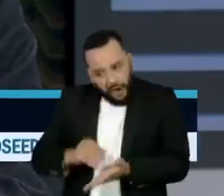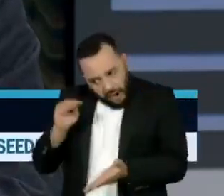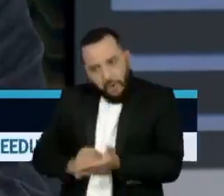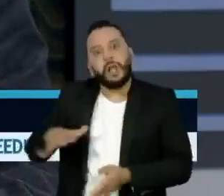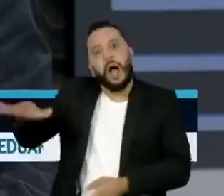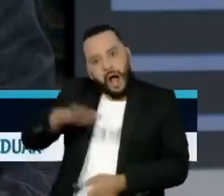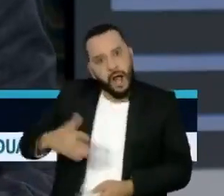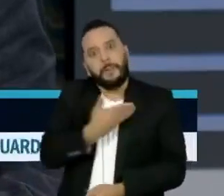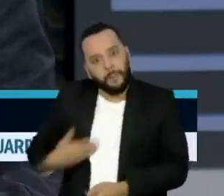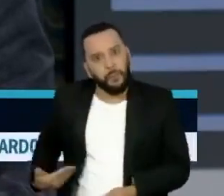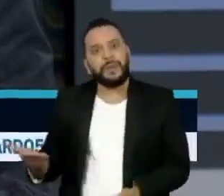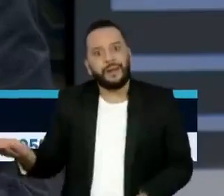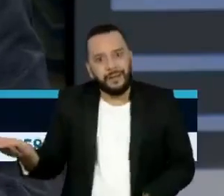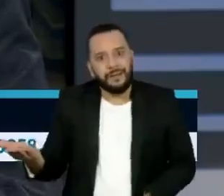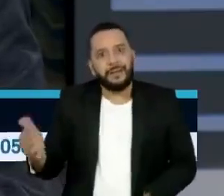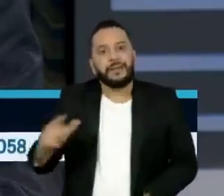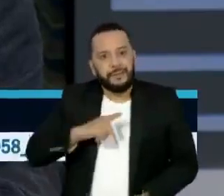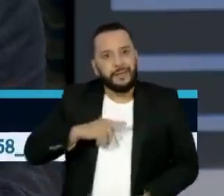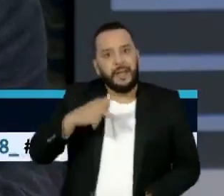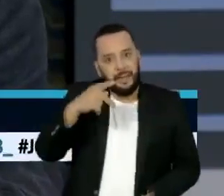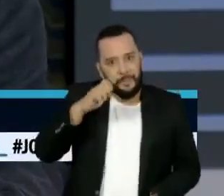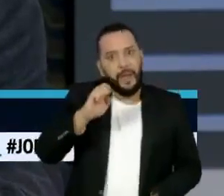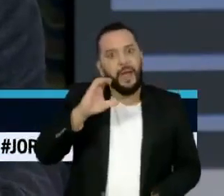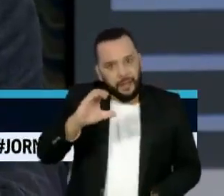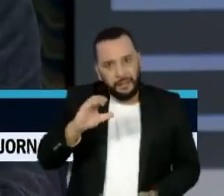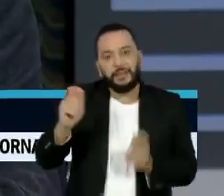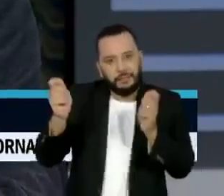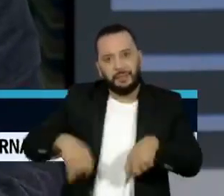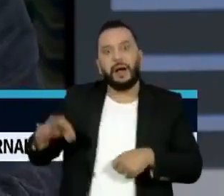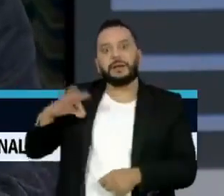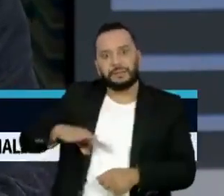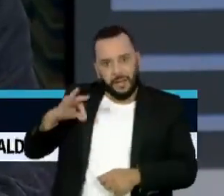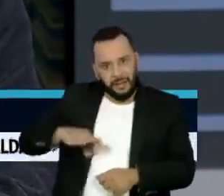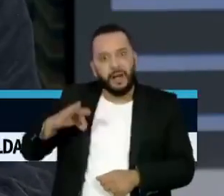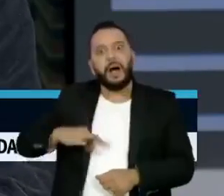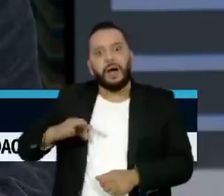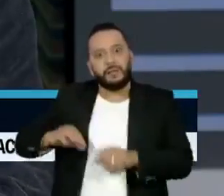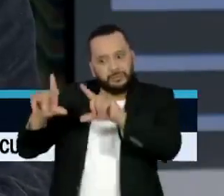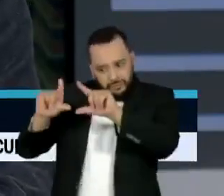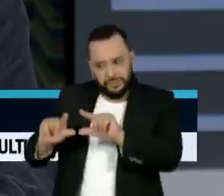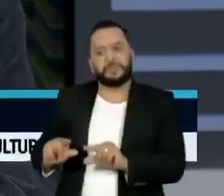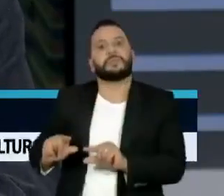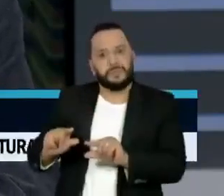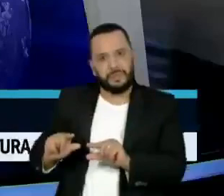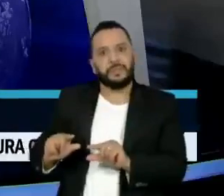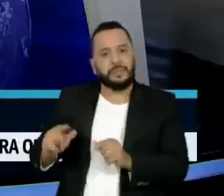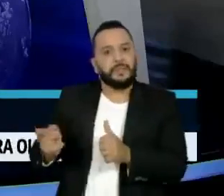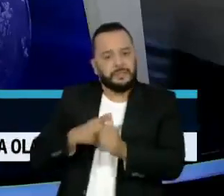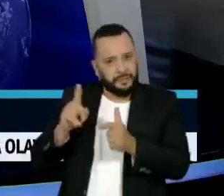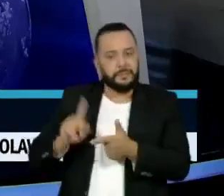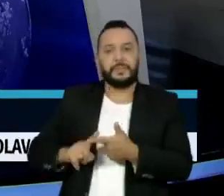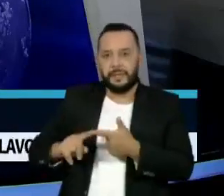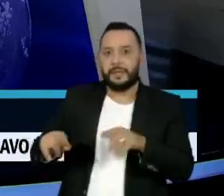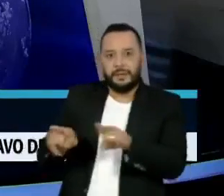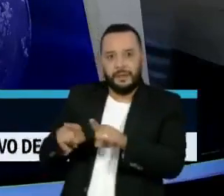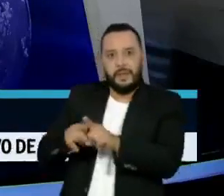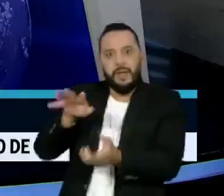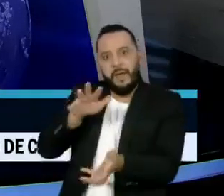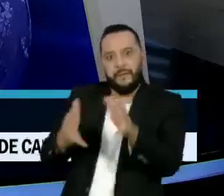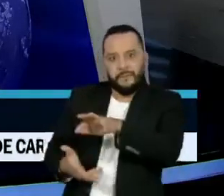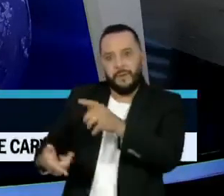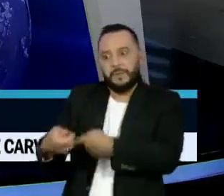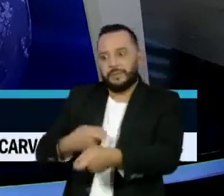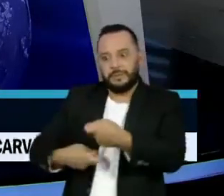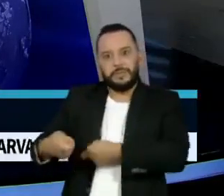PEC emergencial, que permite uma redução da folha de pagamento, tem a reforma administrativa, que foi feita